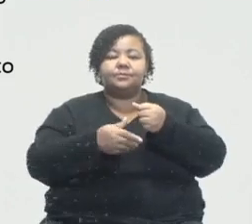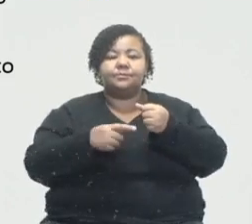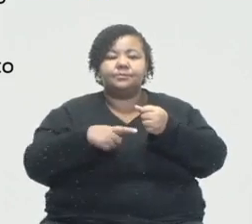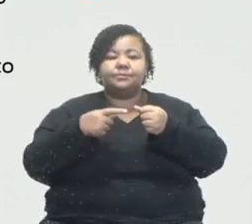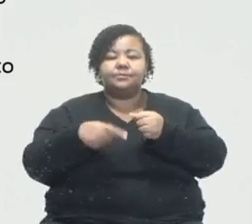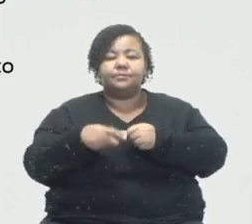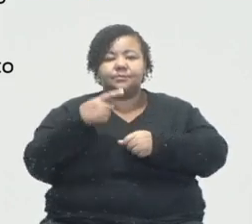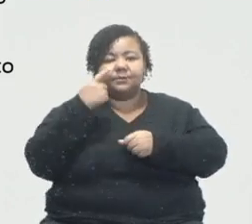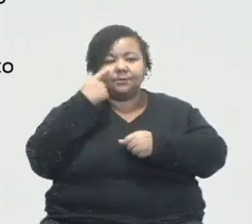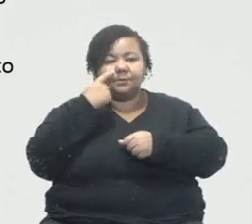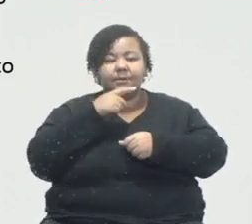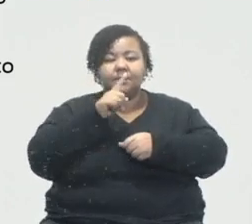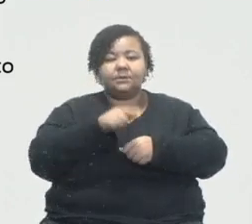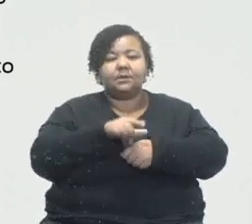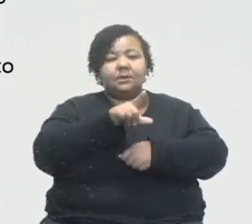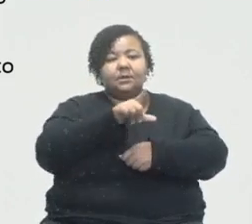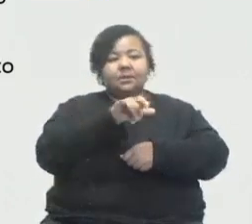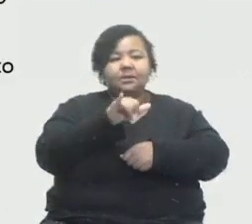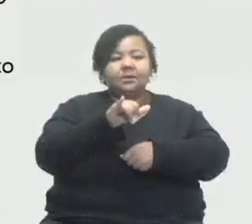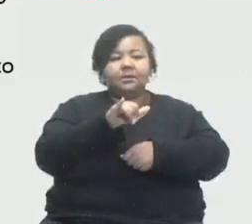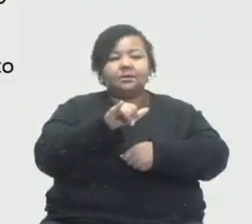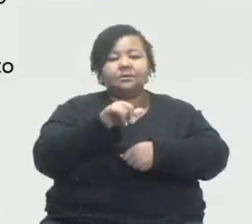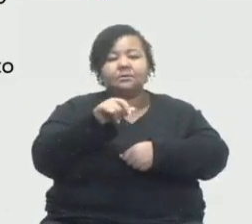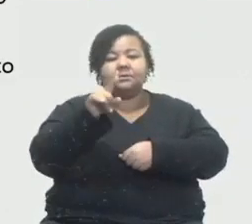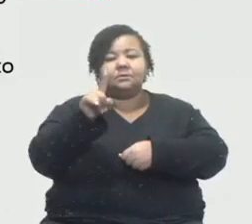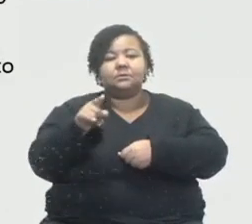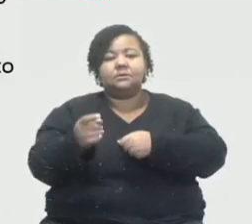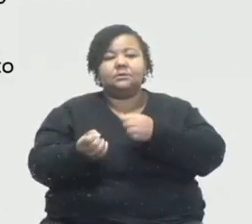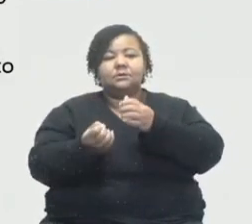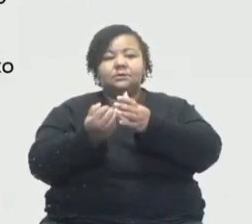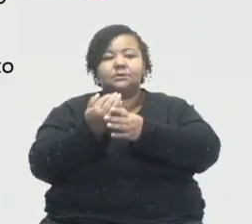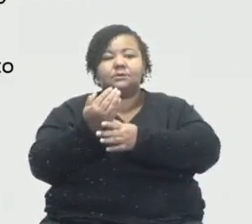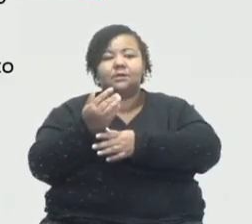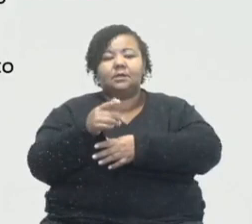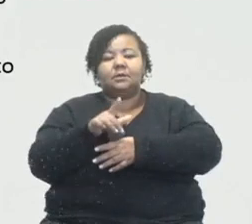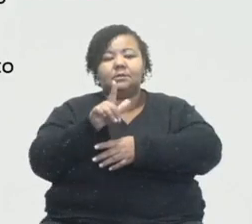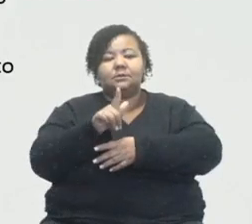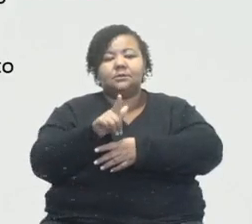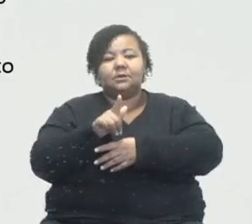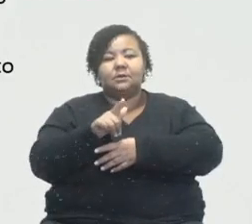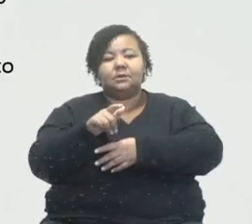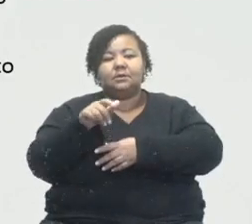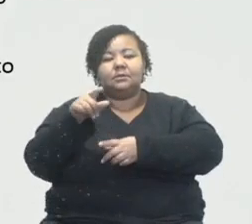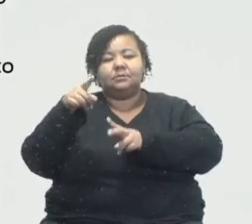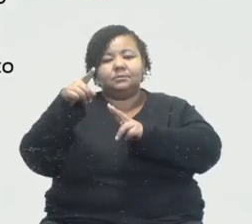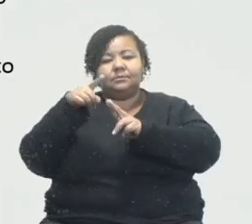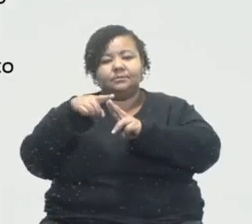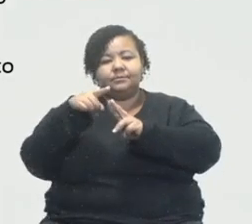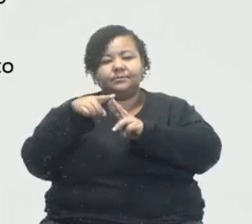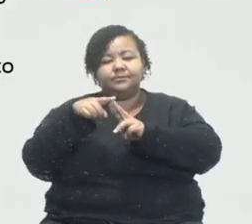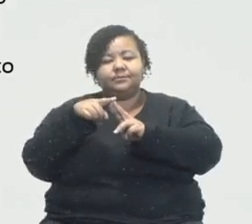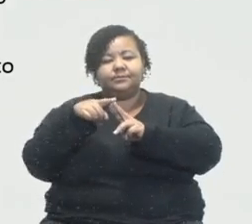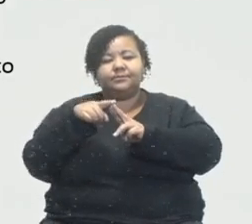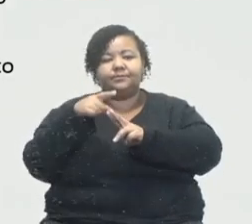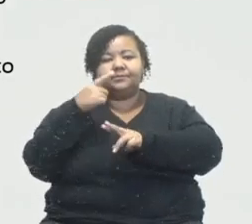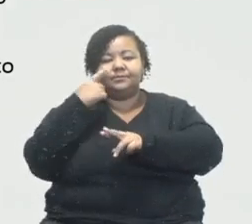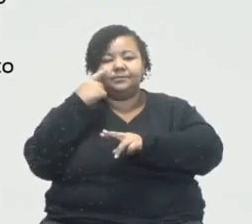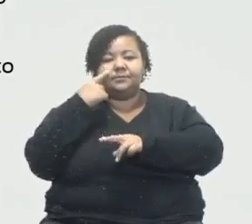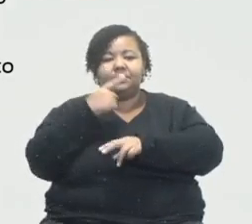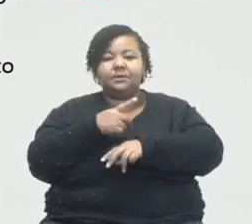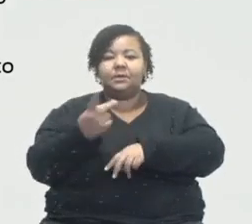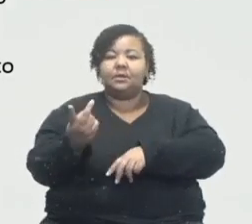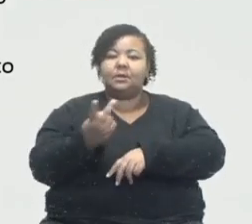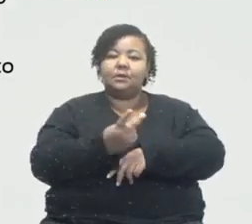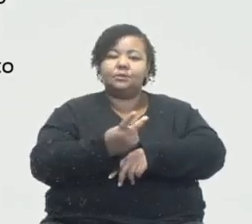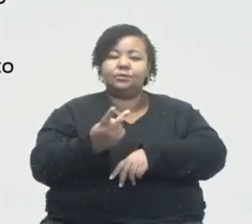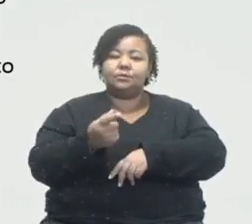Tem que verificar se ele é LI e se gera o espaço vetorial. Tem que ter essas duas